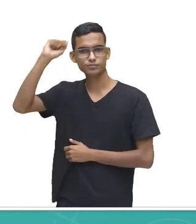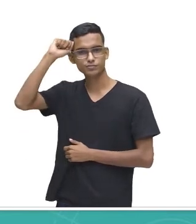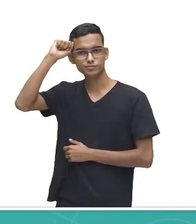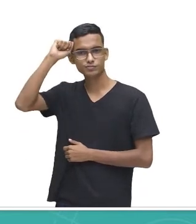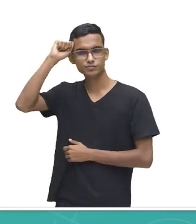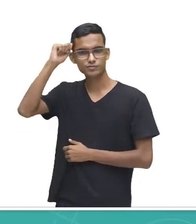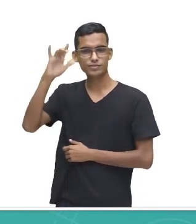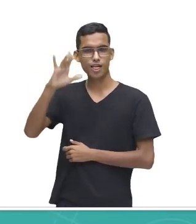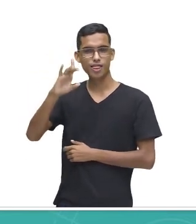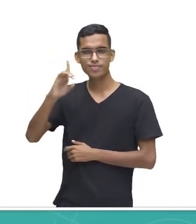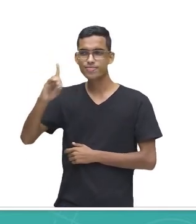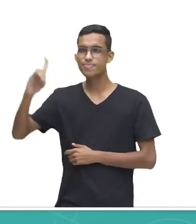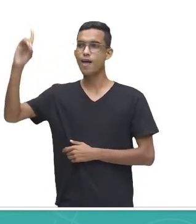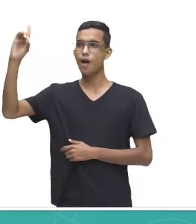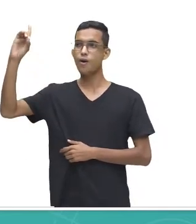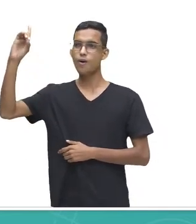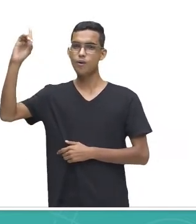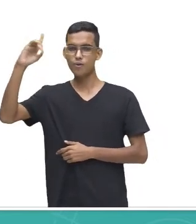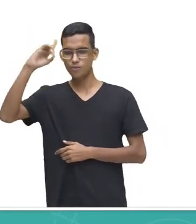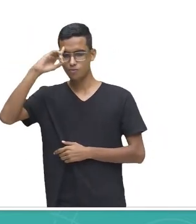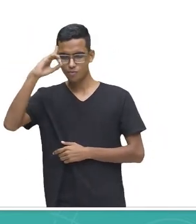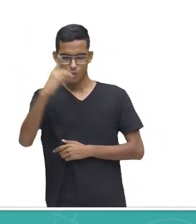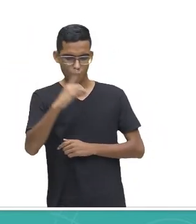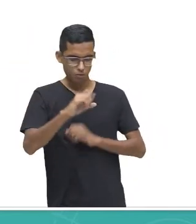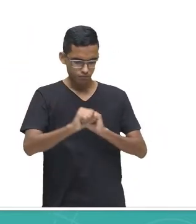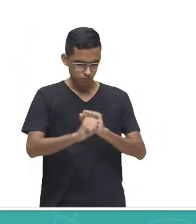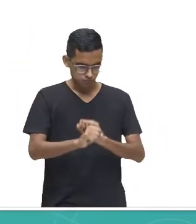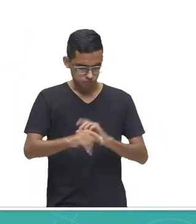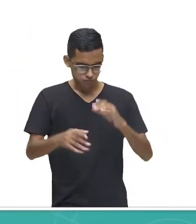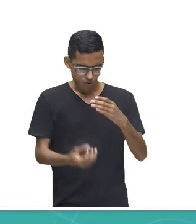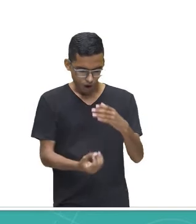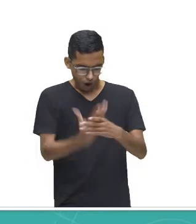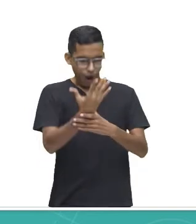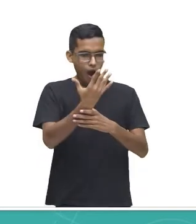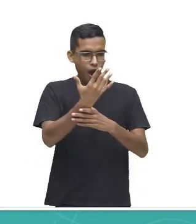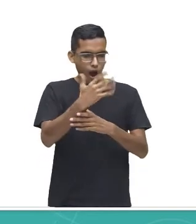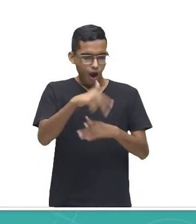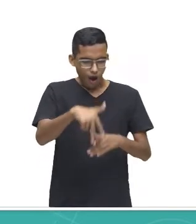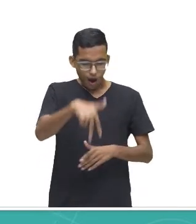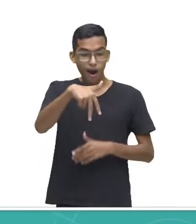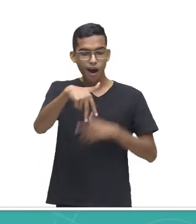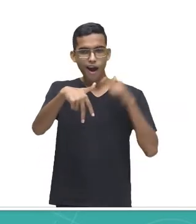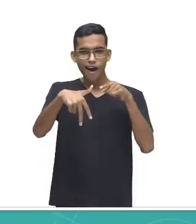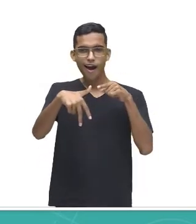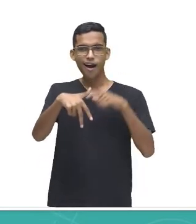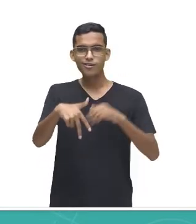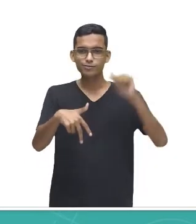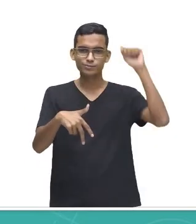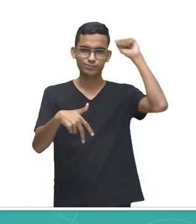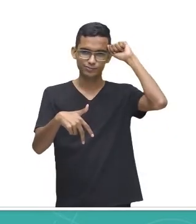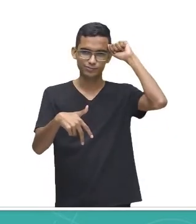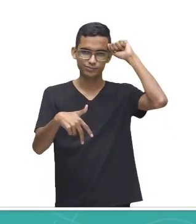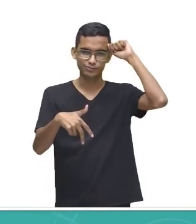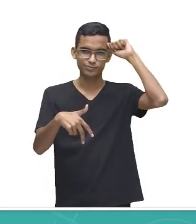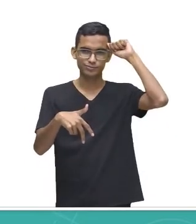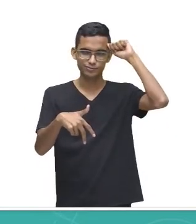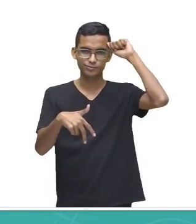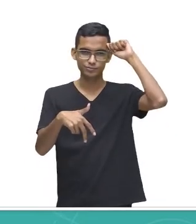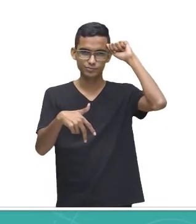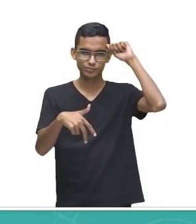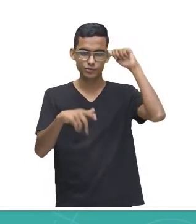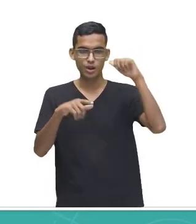a raça humana, Adão. E aí está onde nós podemos explicar